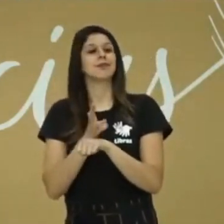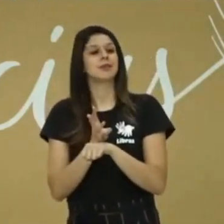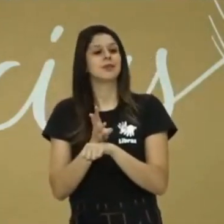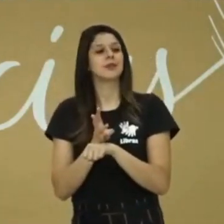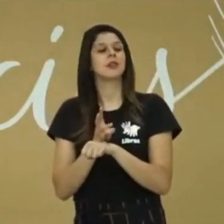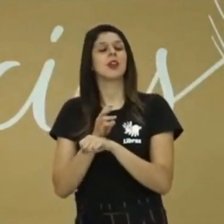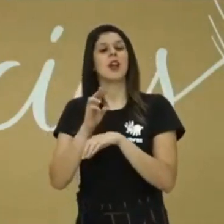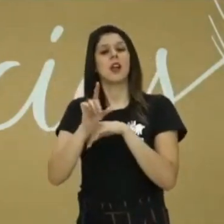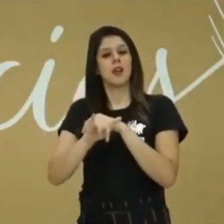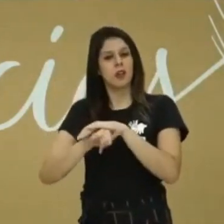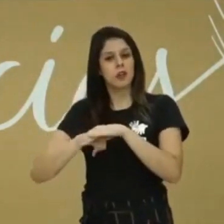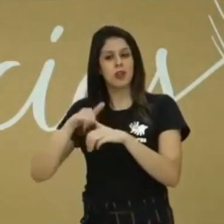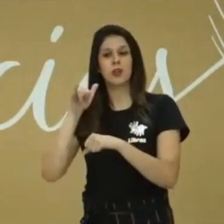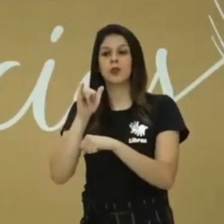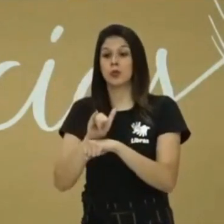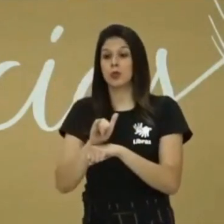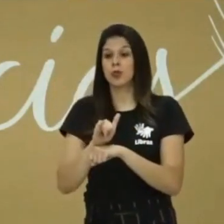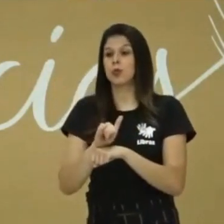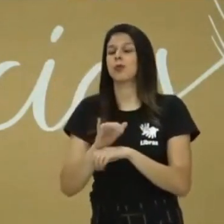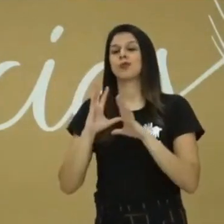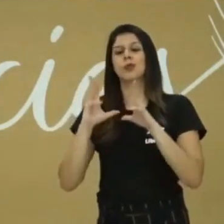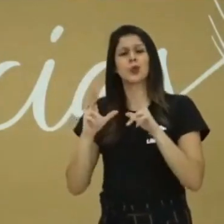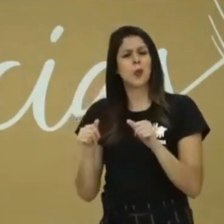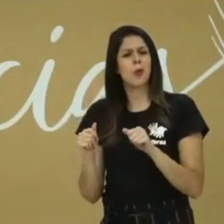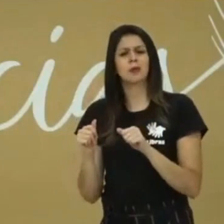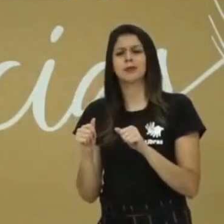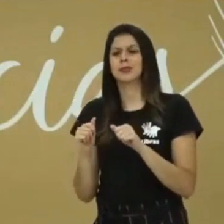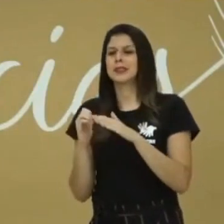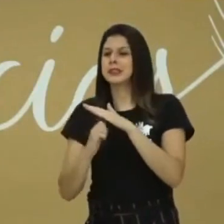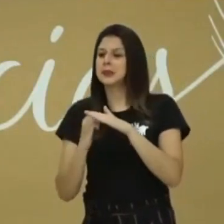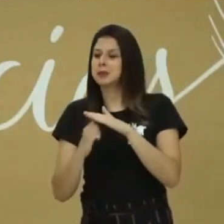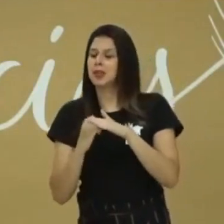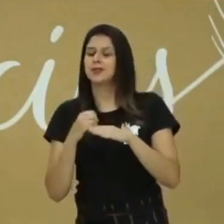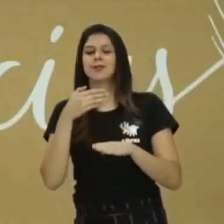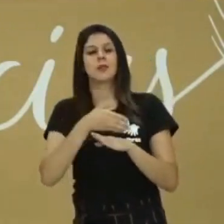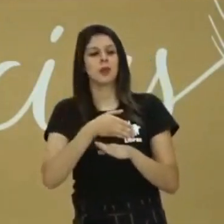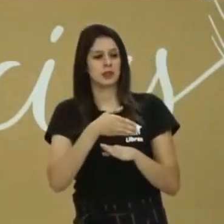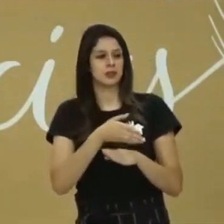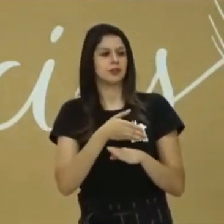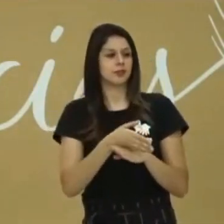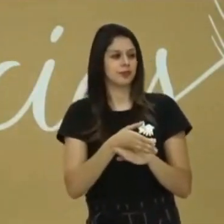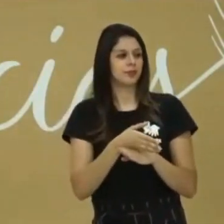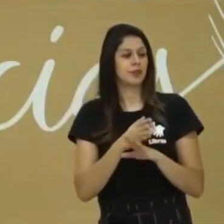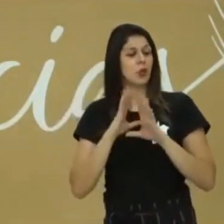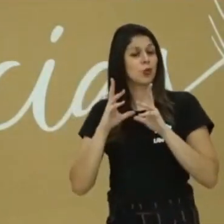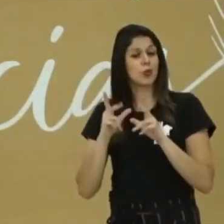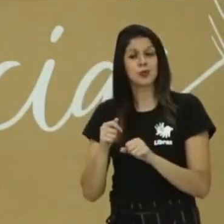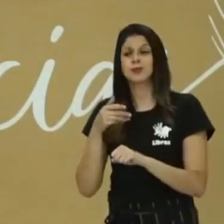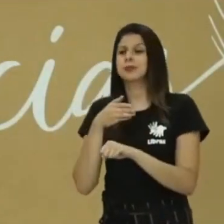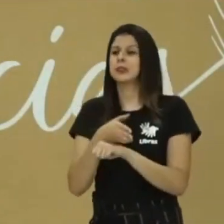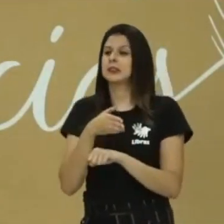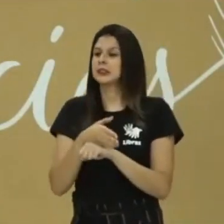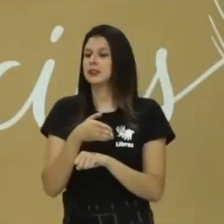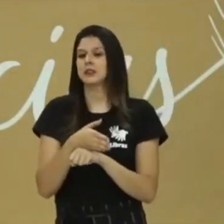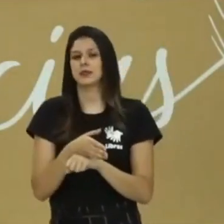o YouTube Google Apple todas elas estão envolvidos nisso a todos eles